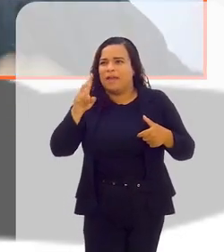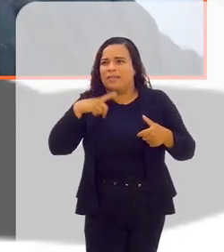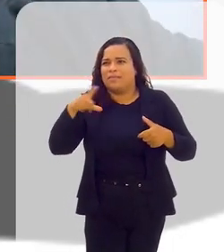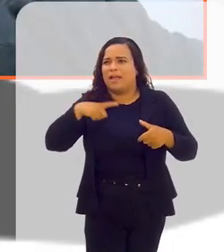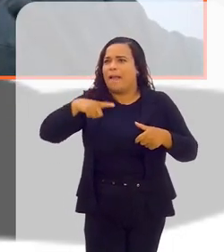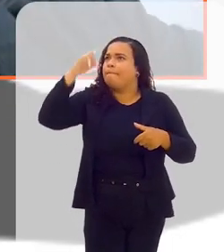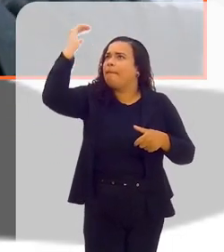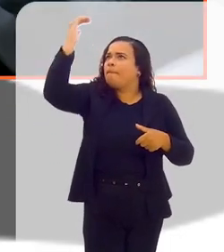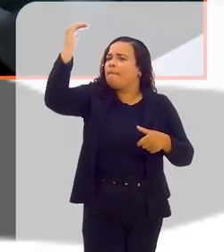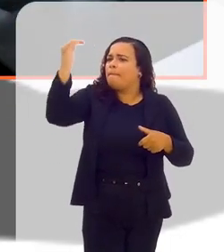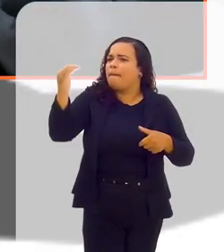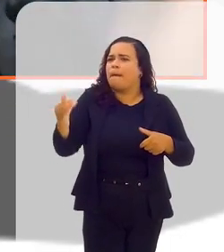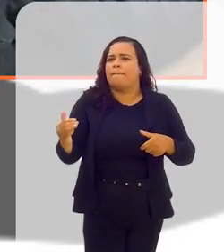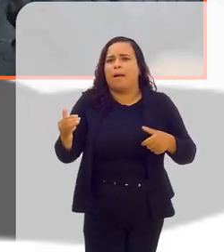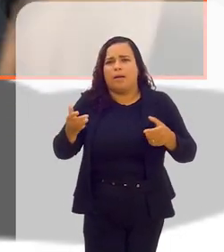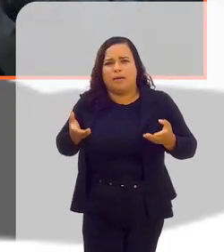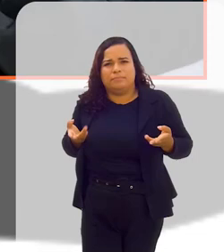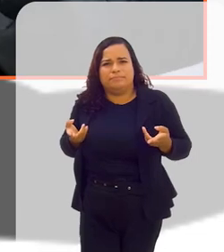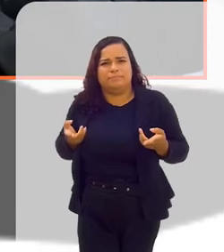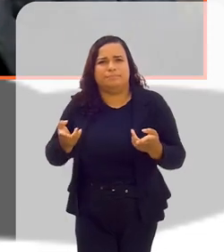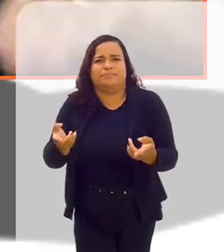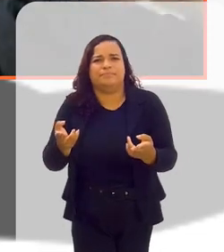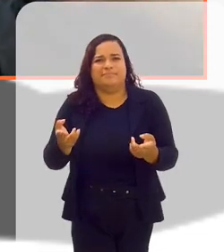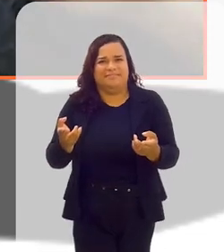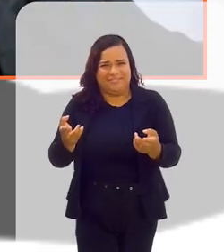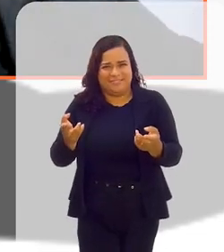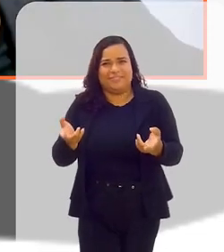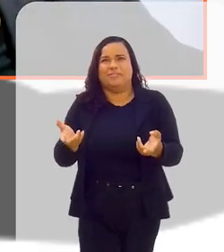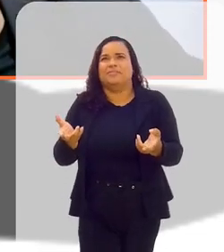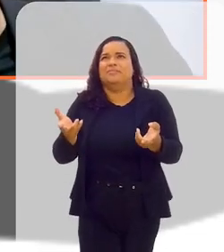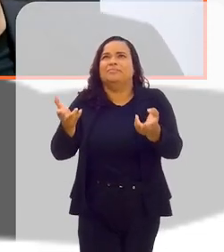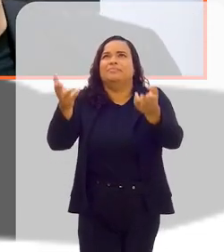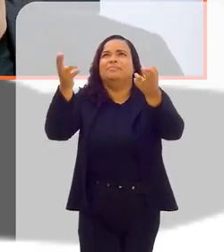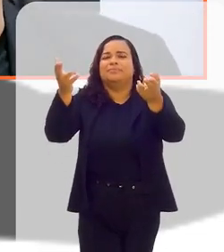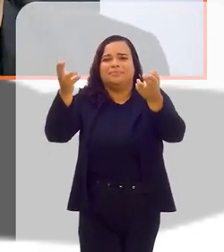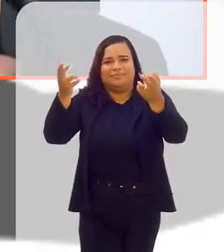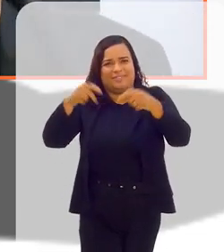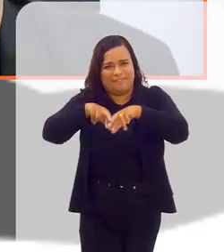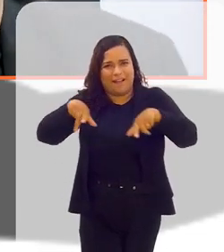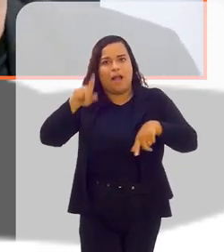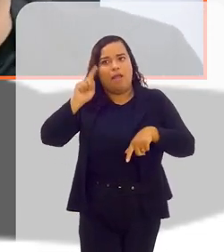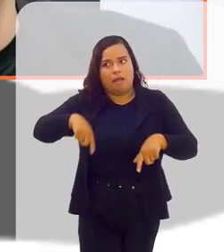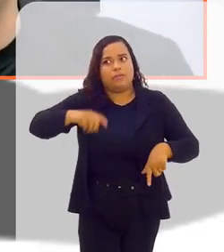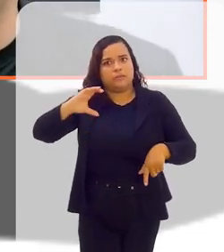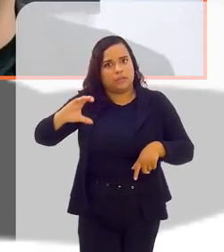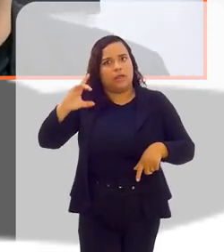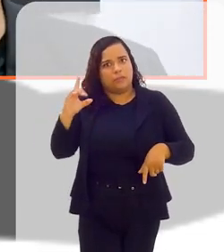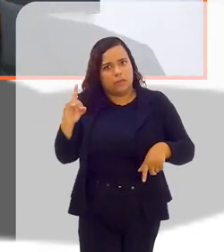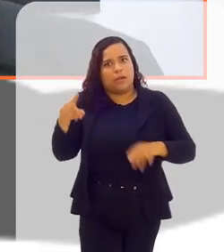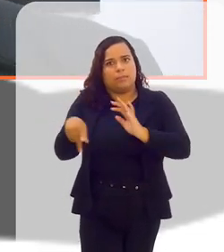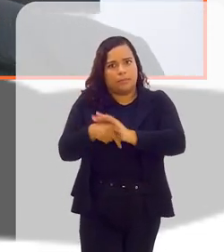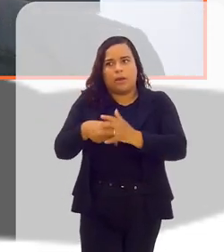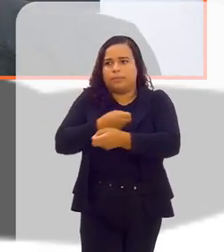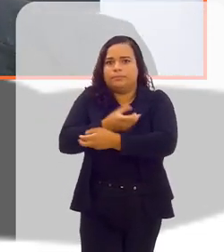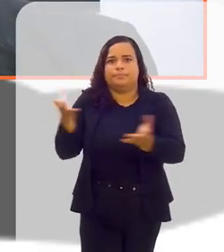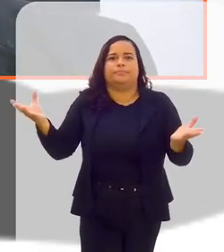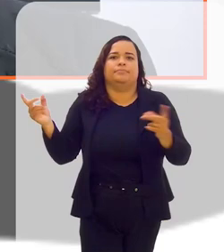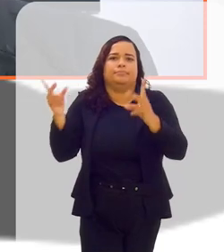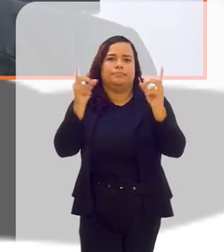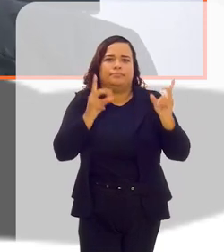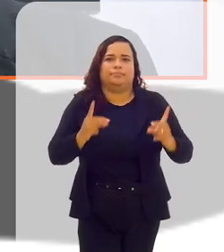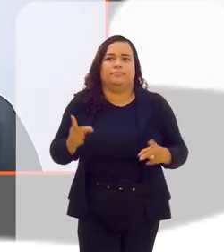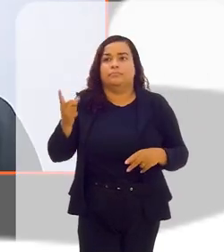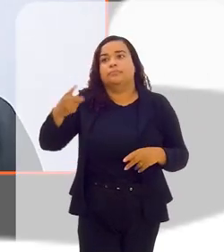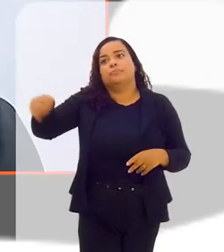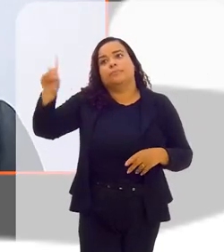que você vê aquelas prateleiras imensas com as empilhadeiras armazenando os pallets, aqueles são CDs de distribuição.